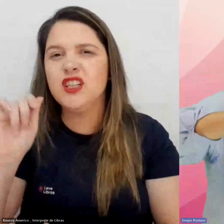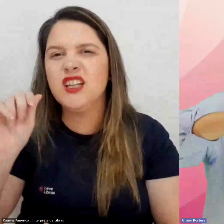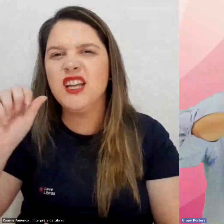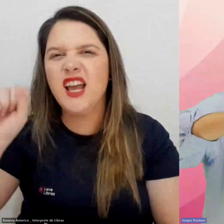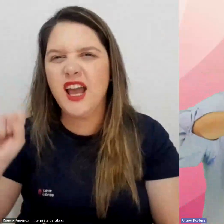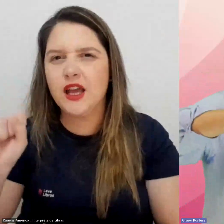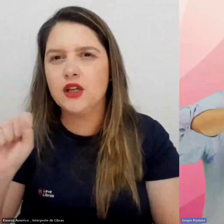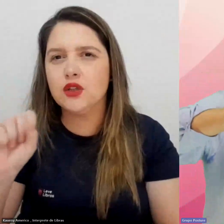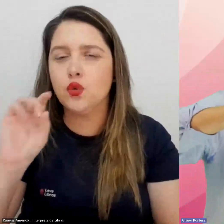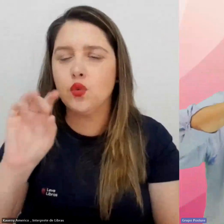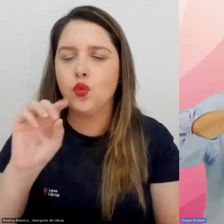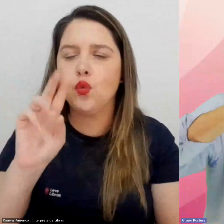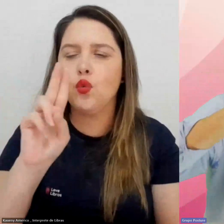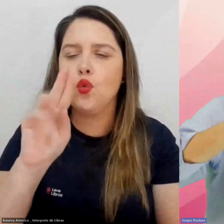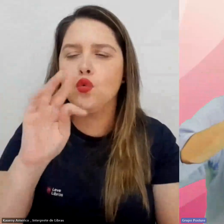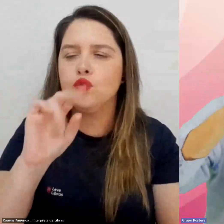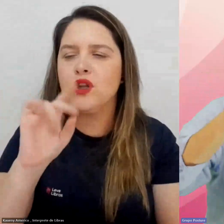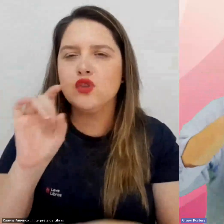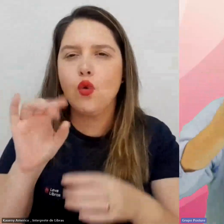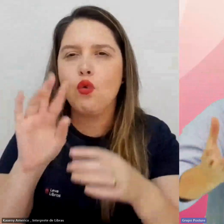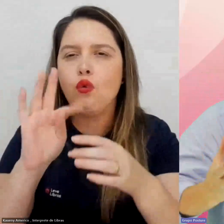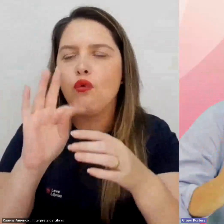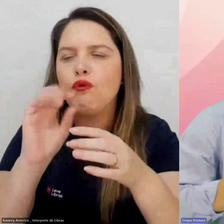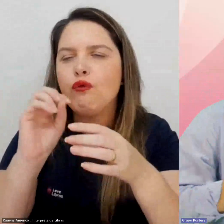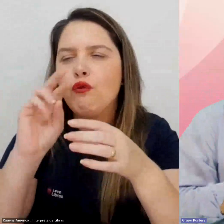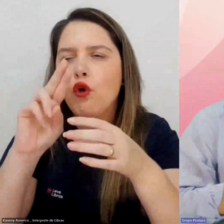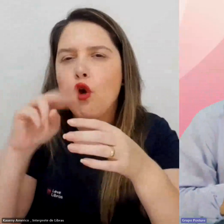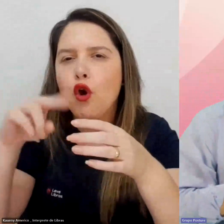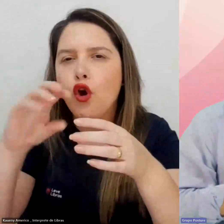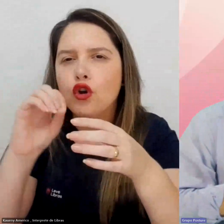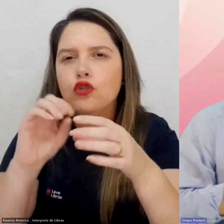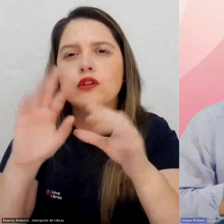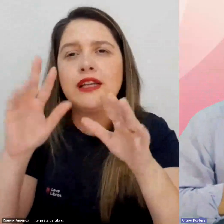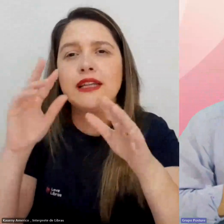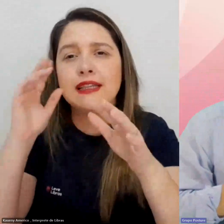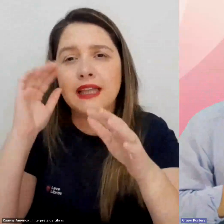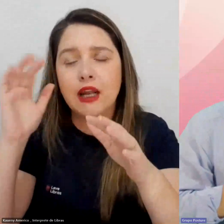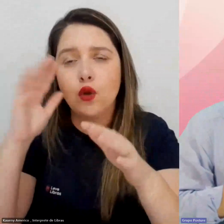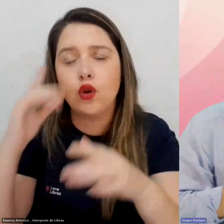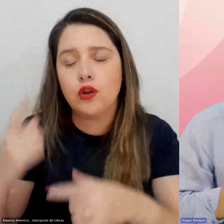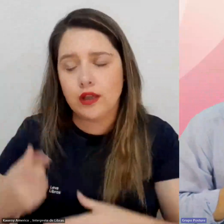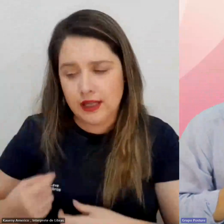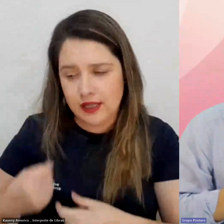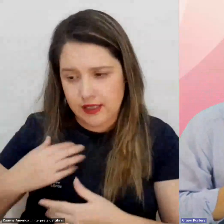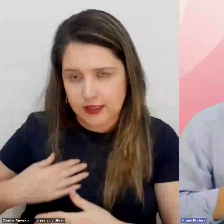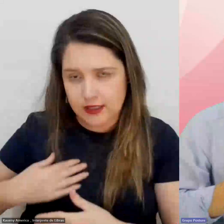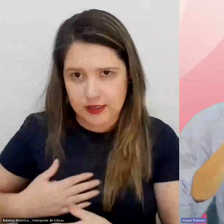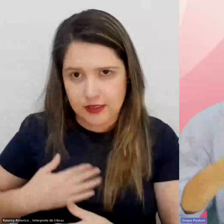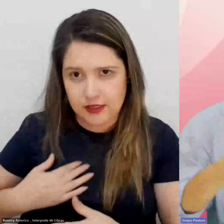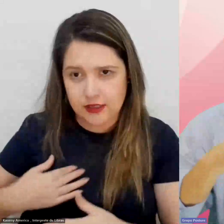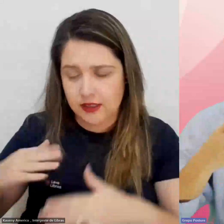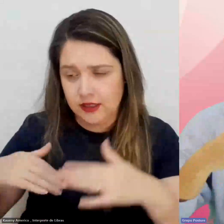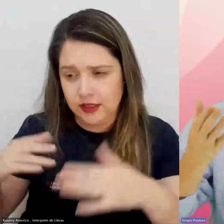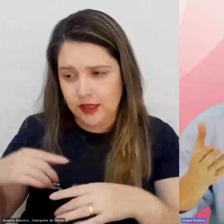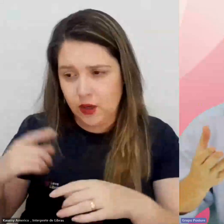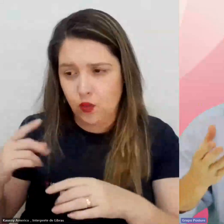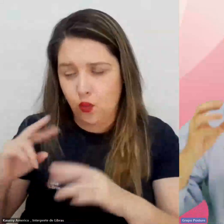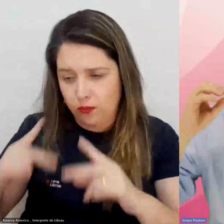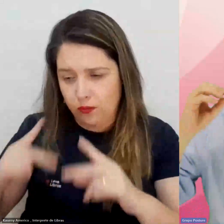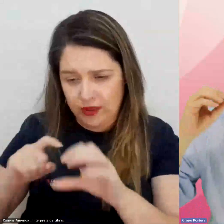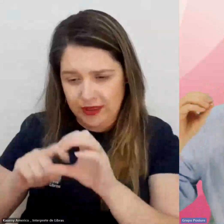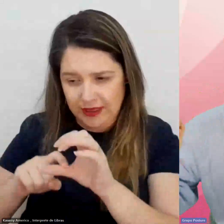forno. Então, teoricamente, o câncer de mama, quando ele tem hormônio dependência, normalmente é